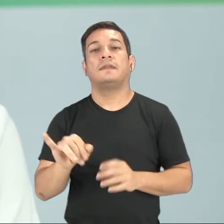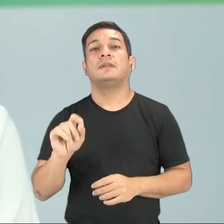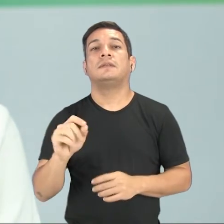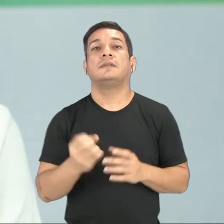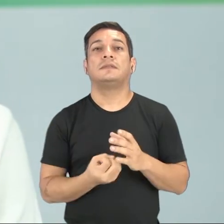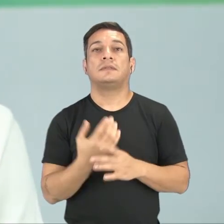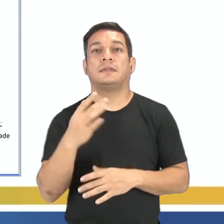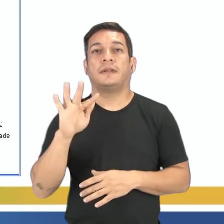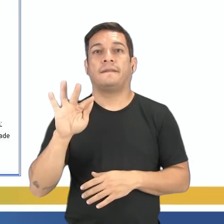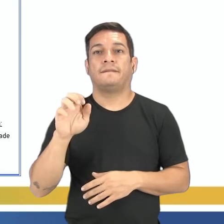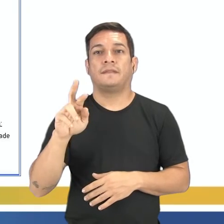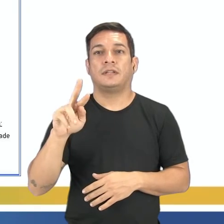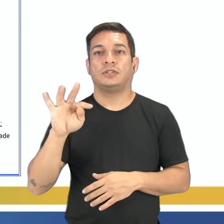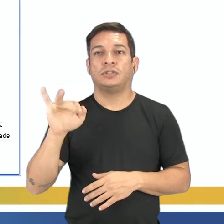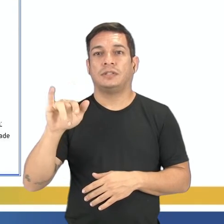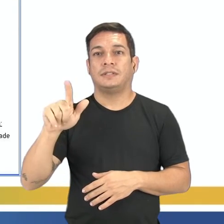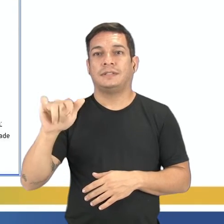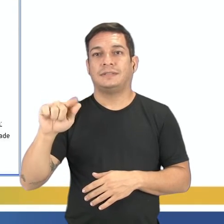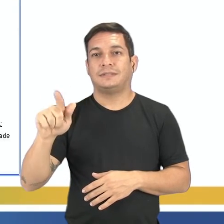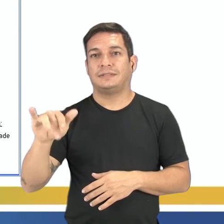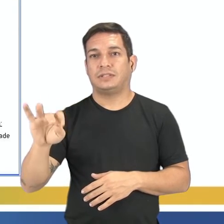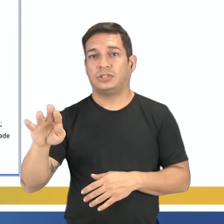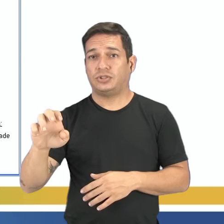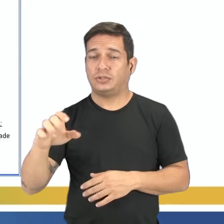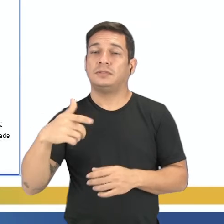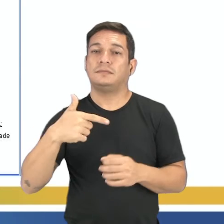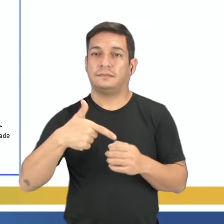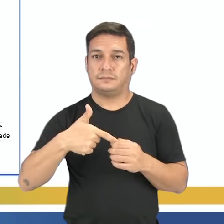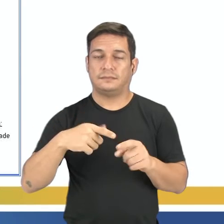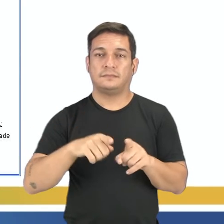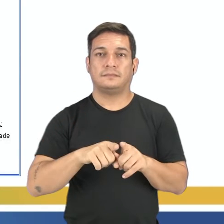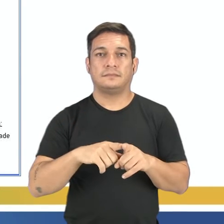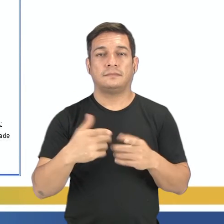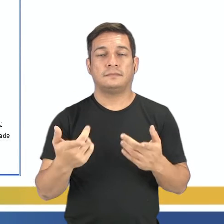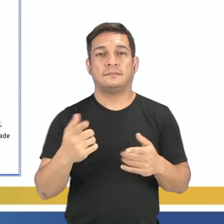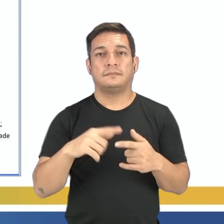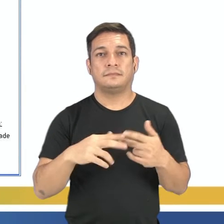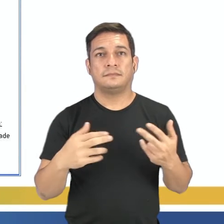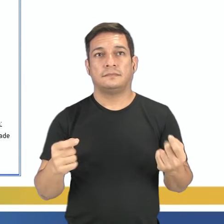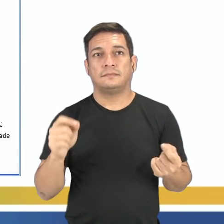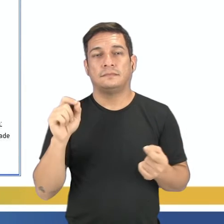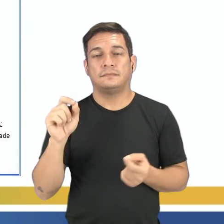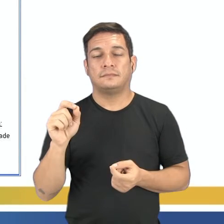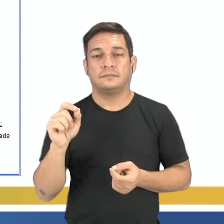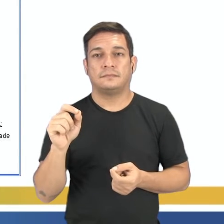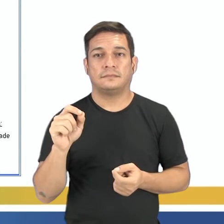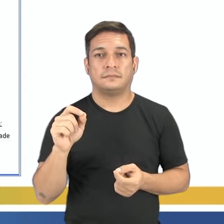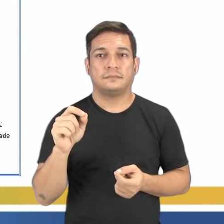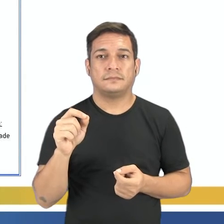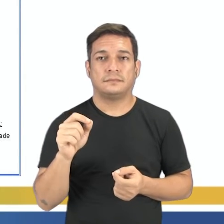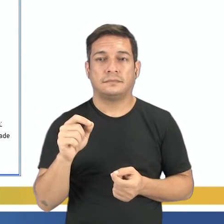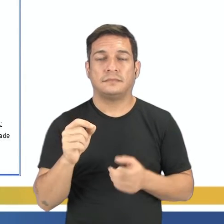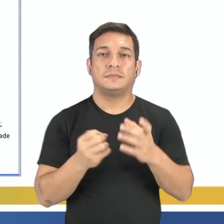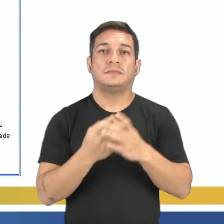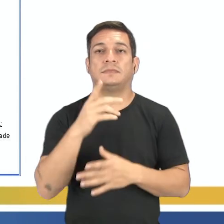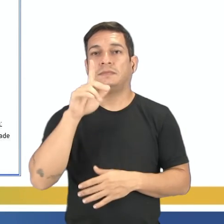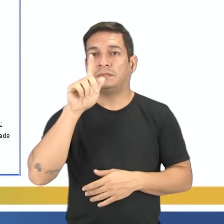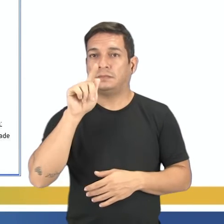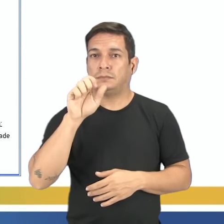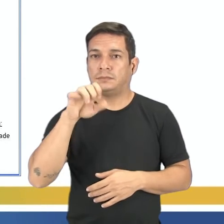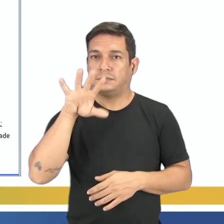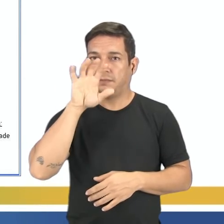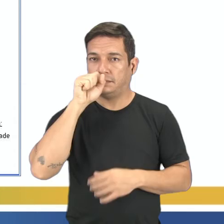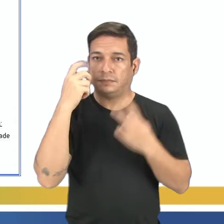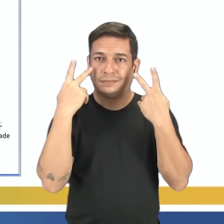produzir fertilizante e combustível. Então, o produto da produção de gás natural